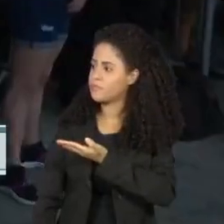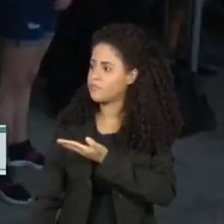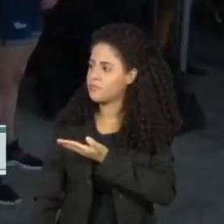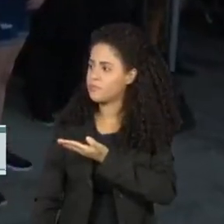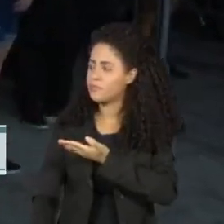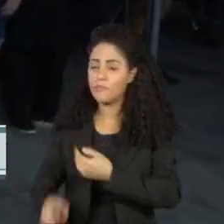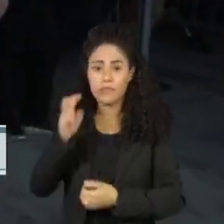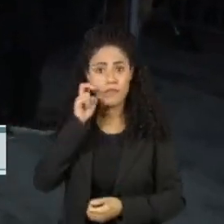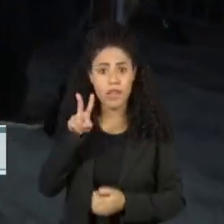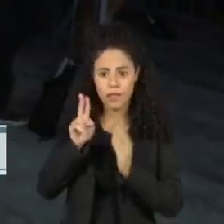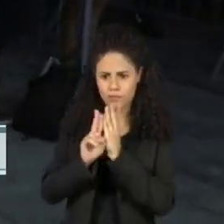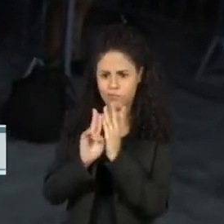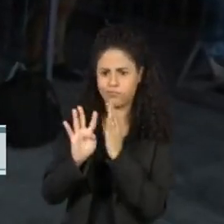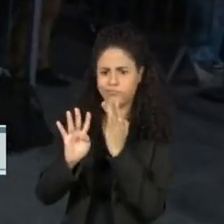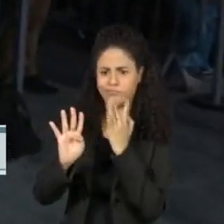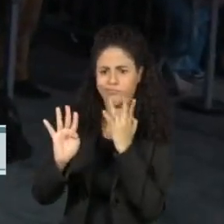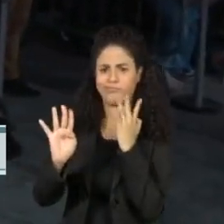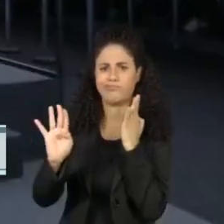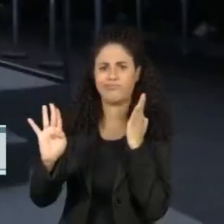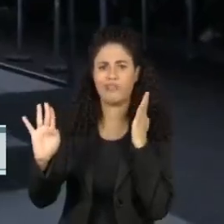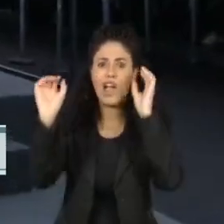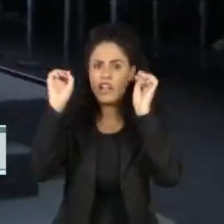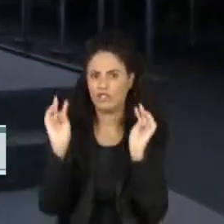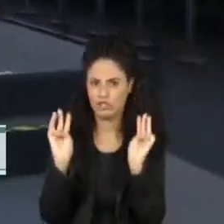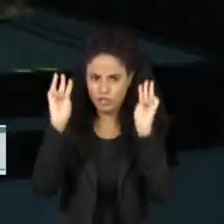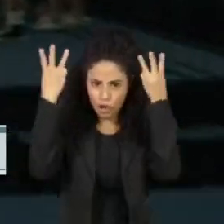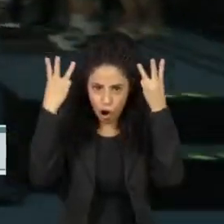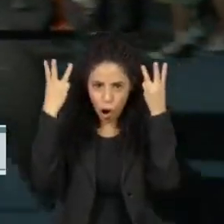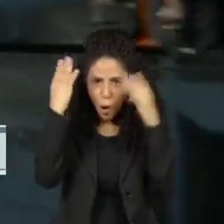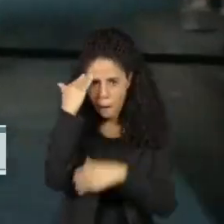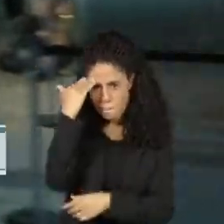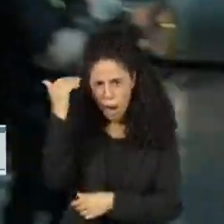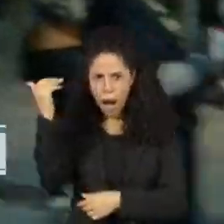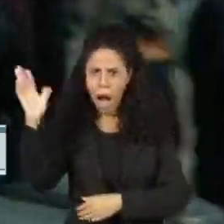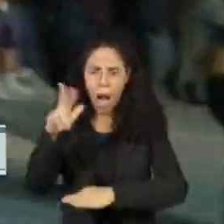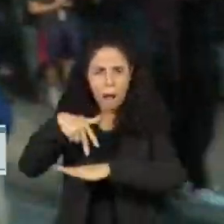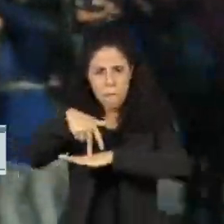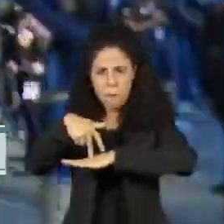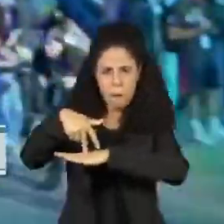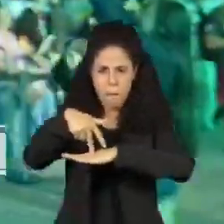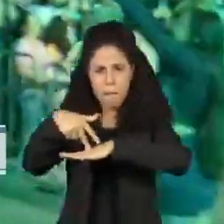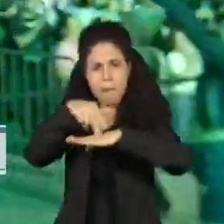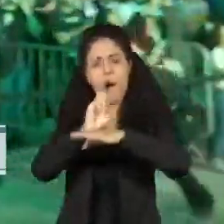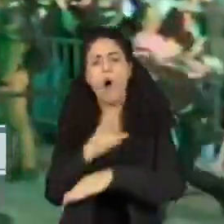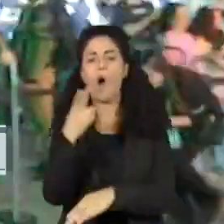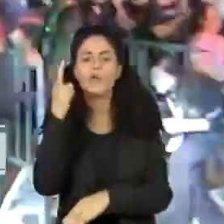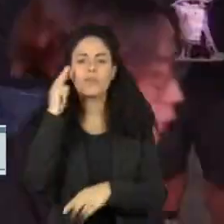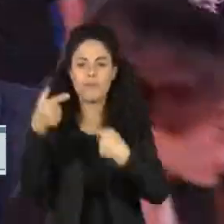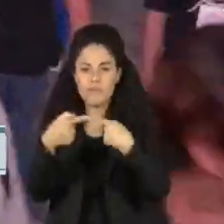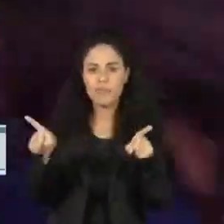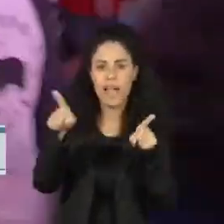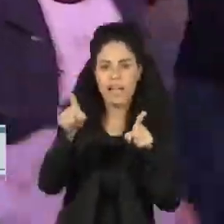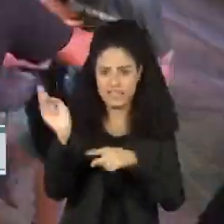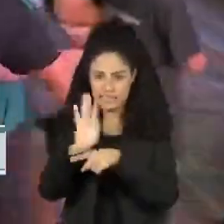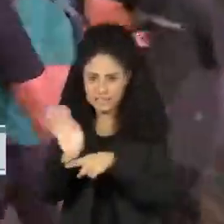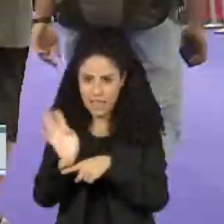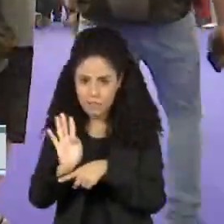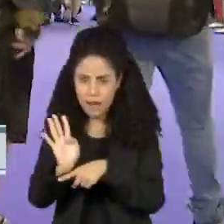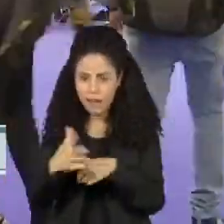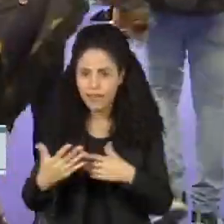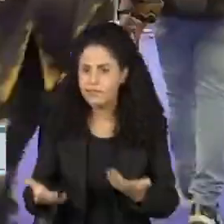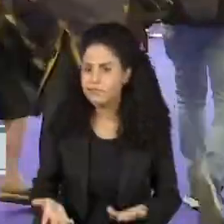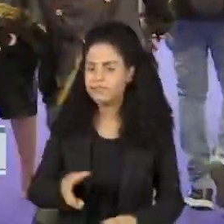quem vê essa fila enorme pode pensar que é para o show de uma estrela da música ou para a estreia de algumas superprodução do cinema